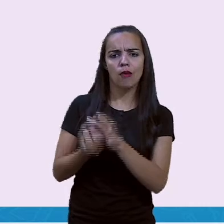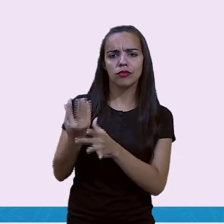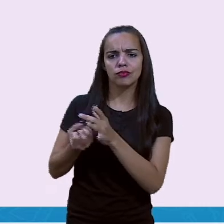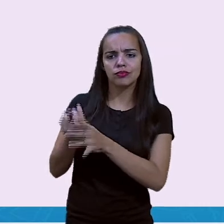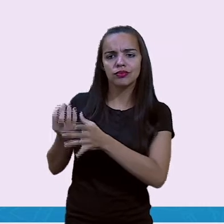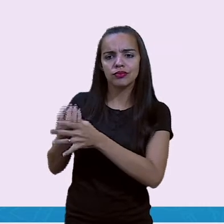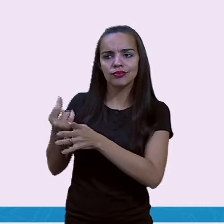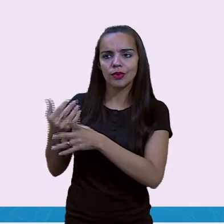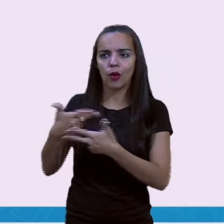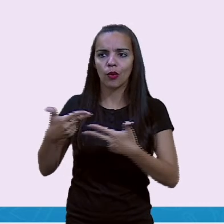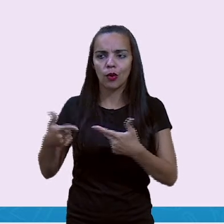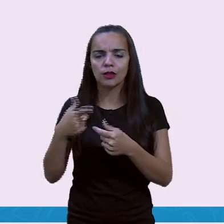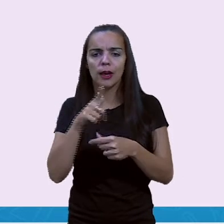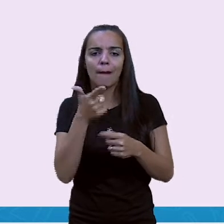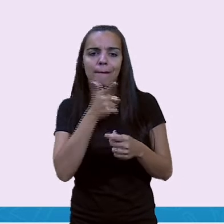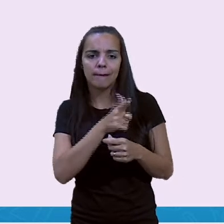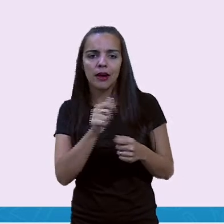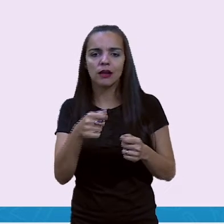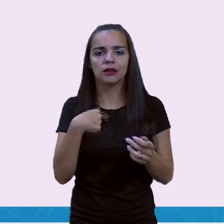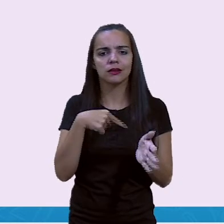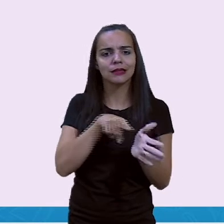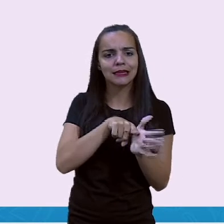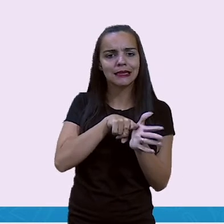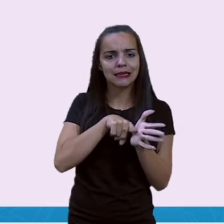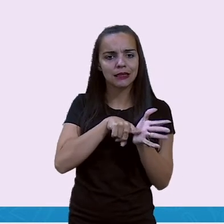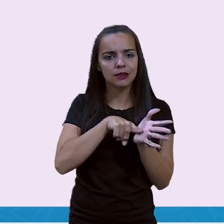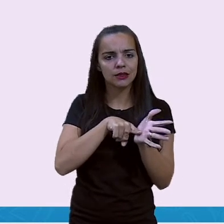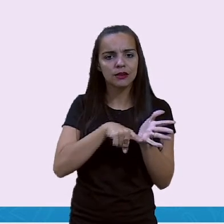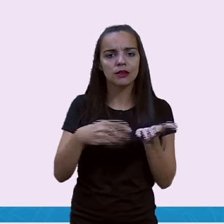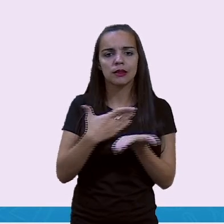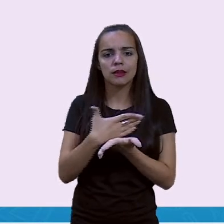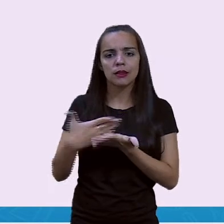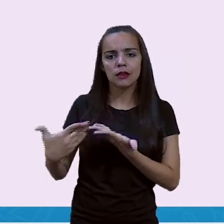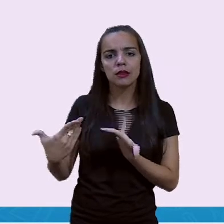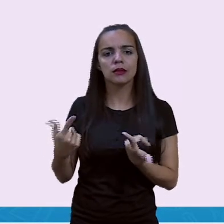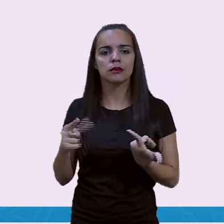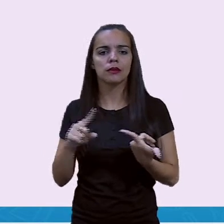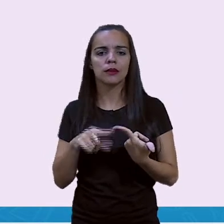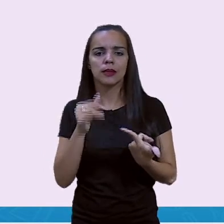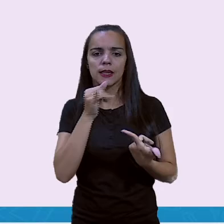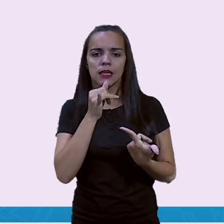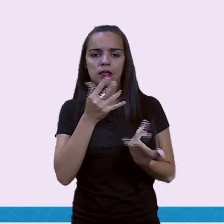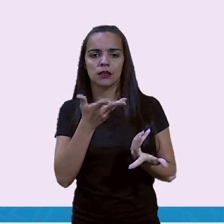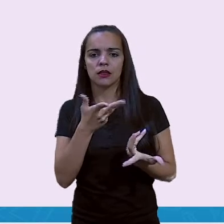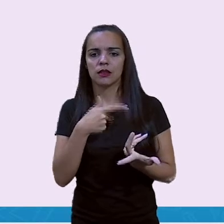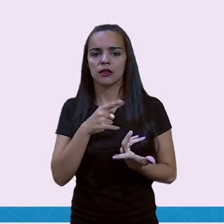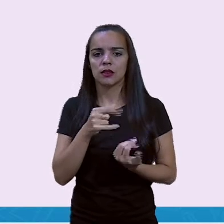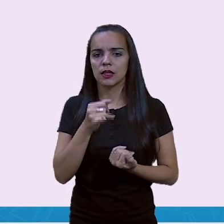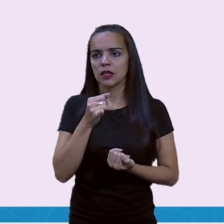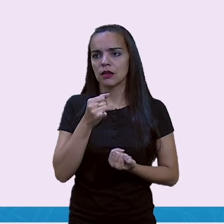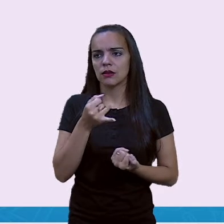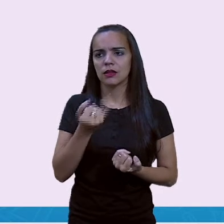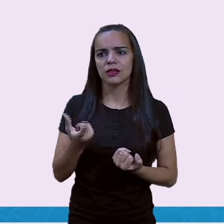um mesmo acontecimento passaram a ser consideradas. Como assim,